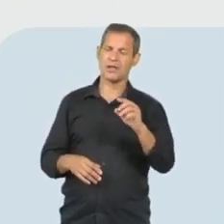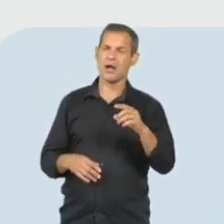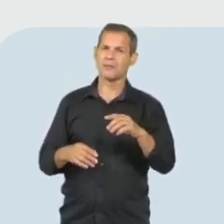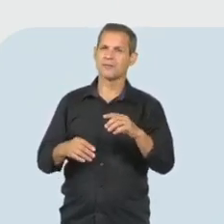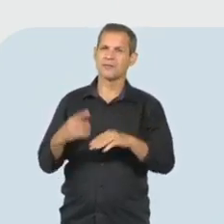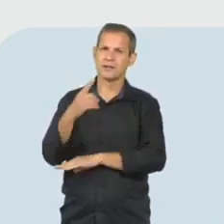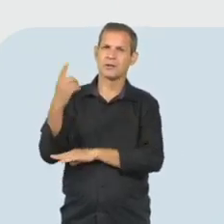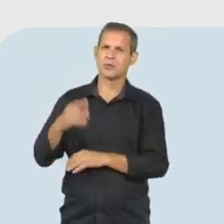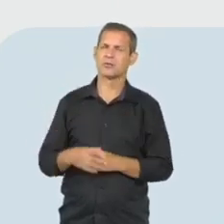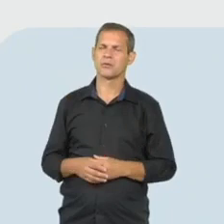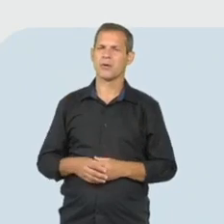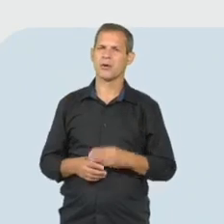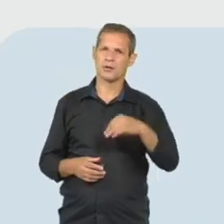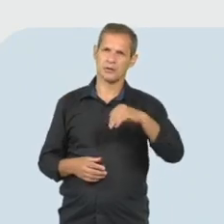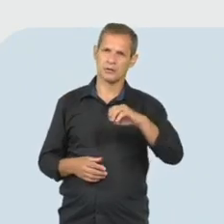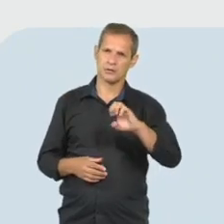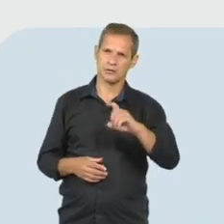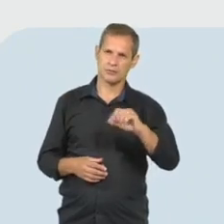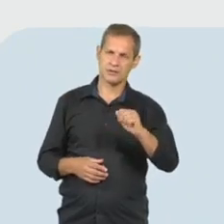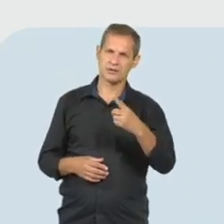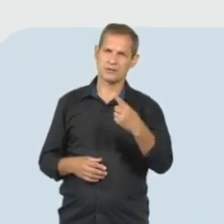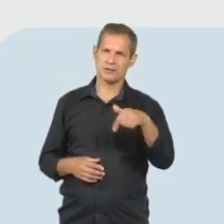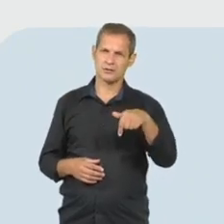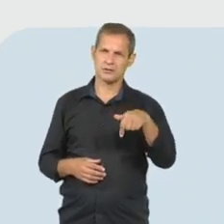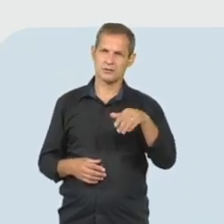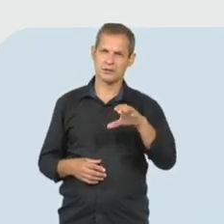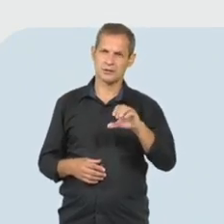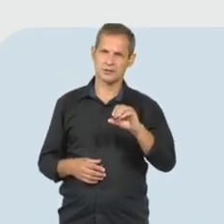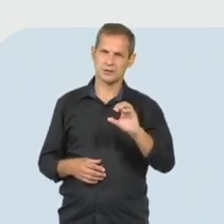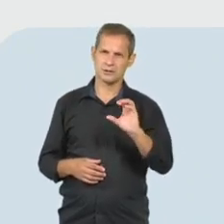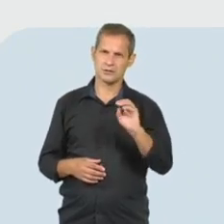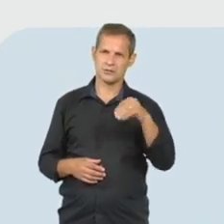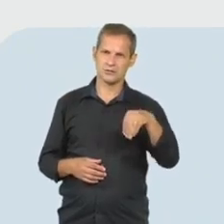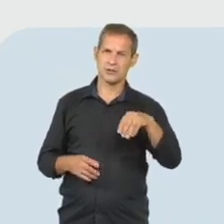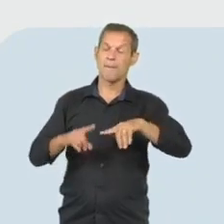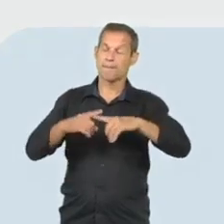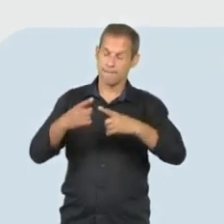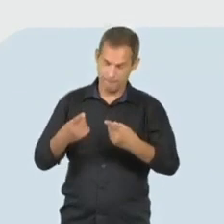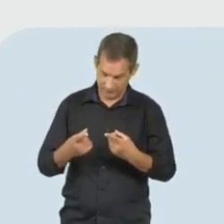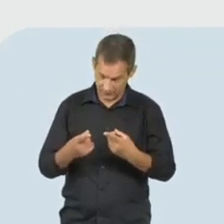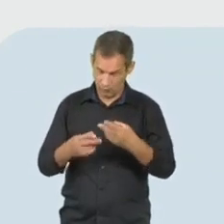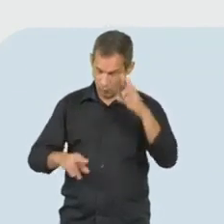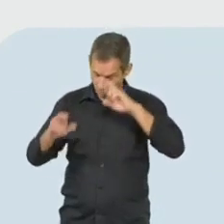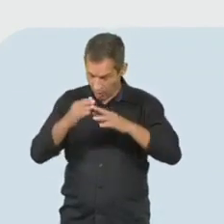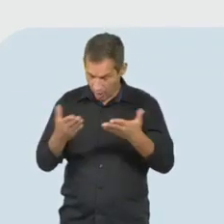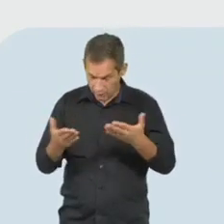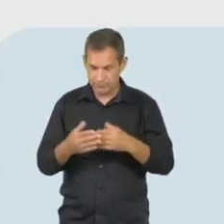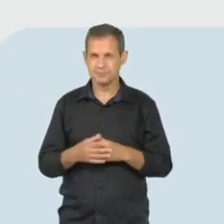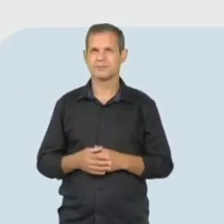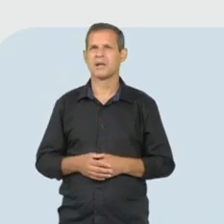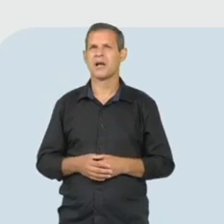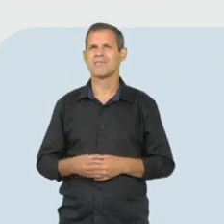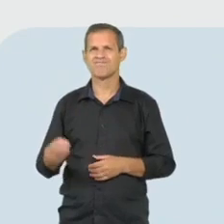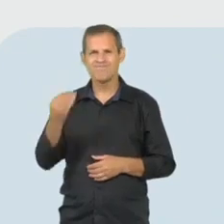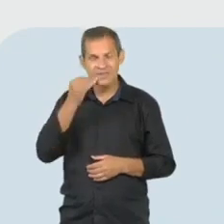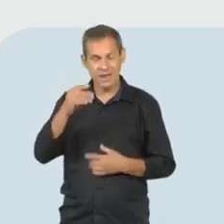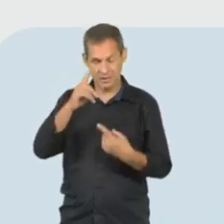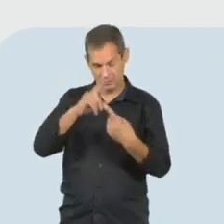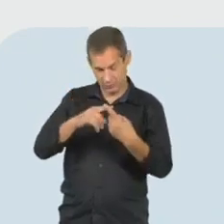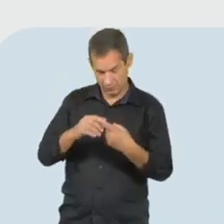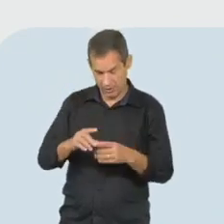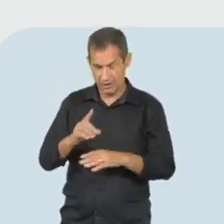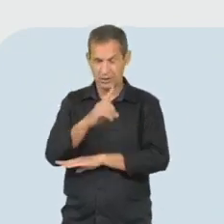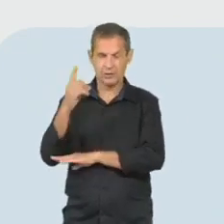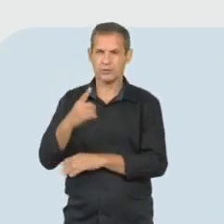altura média aqui é de 170 centímetros. Vamos analisar. Testar, primeiro, a